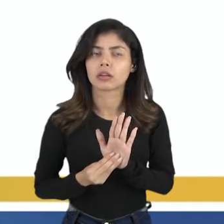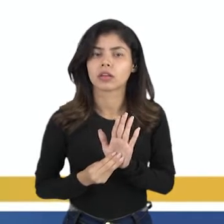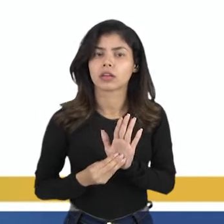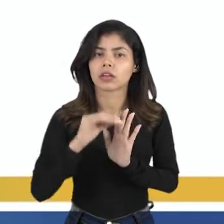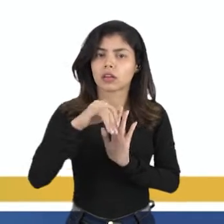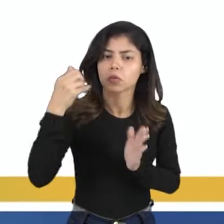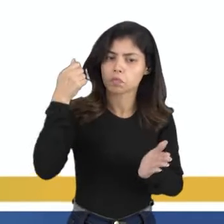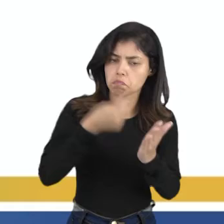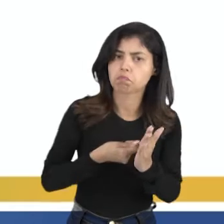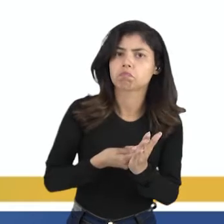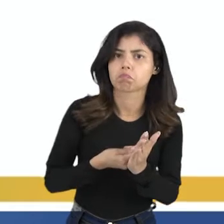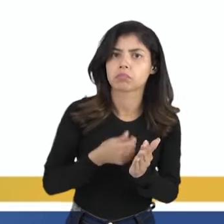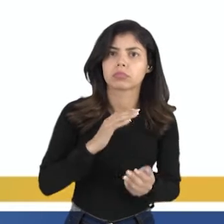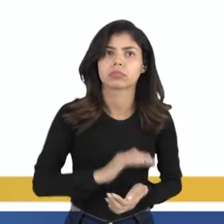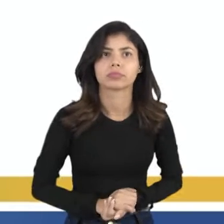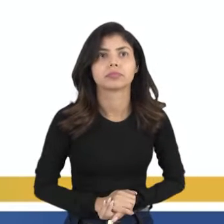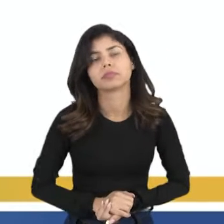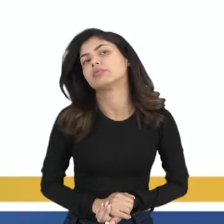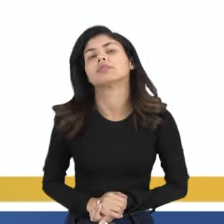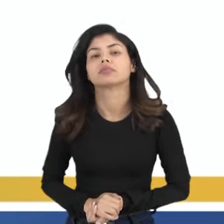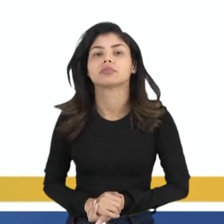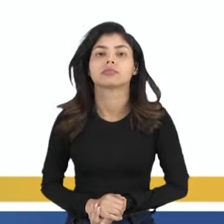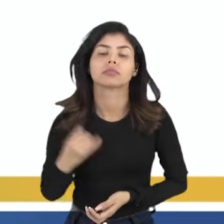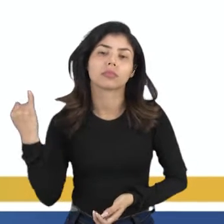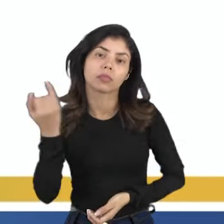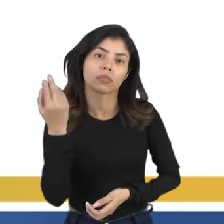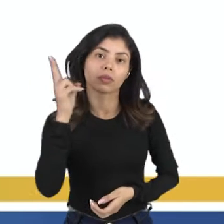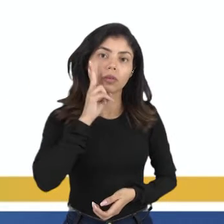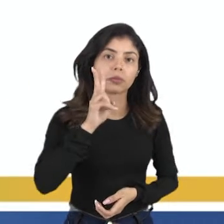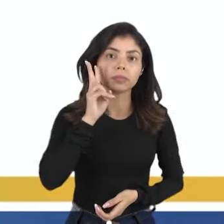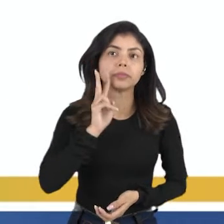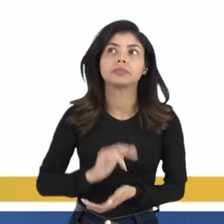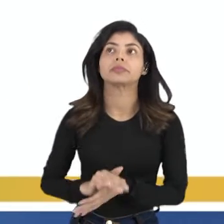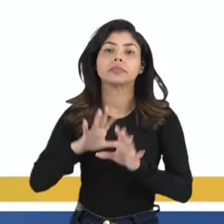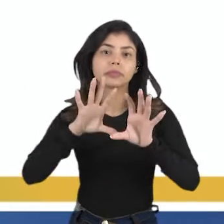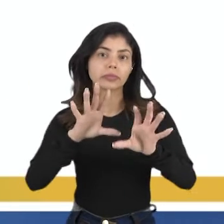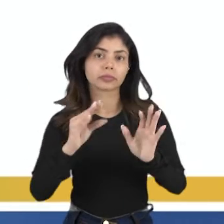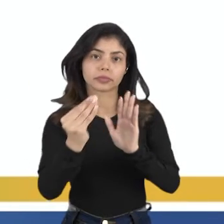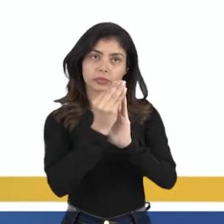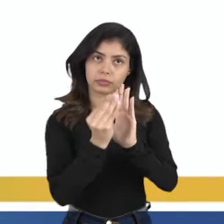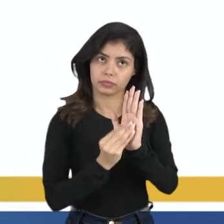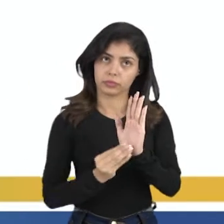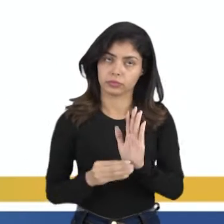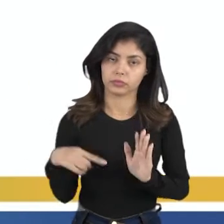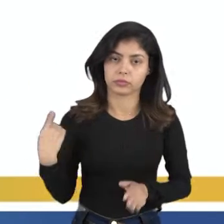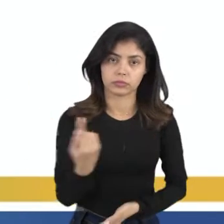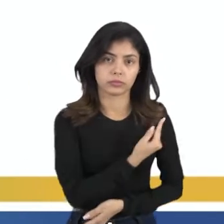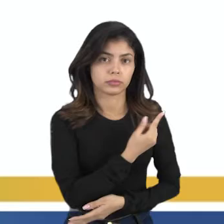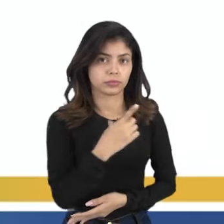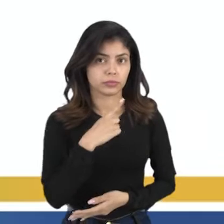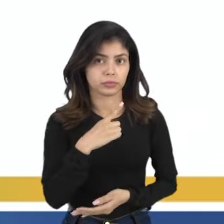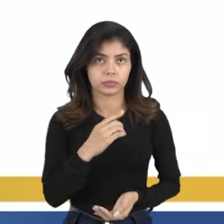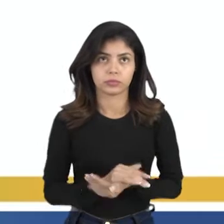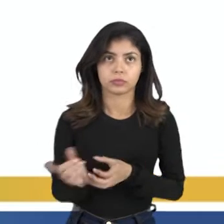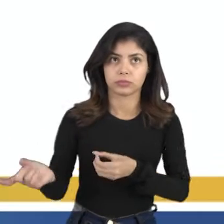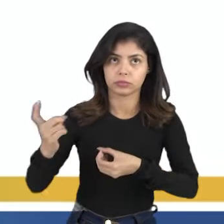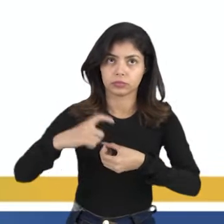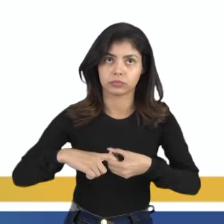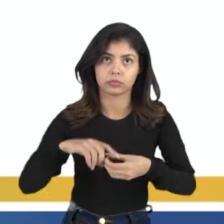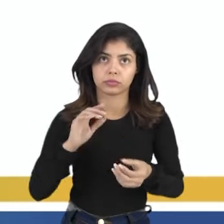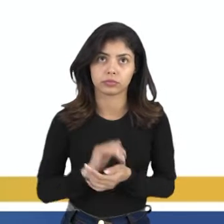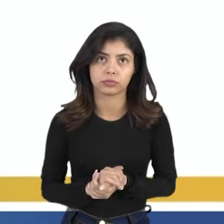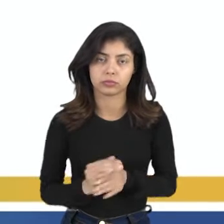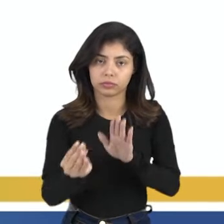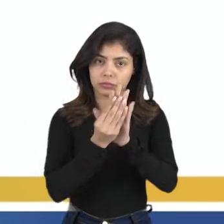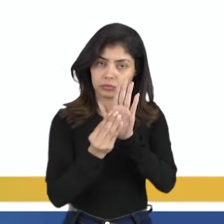padrões impostos. E é importante vocês lembrarem que desses padrões aí, nós temos então a volta